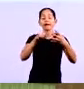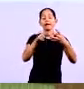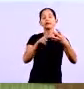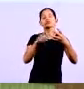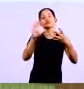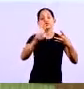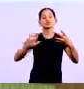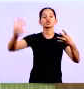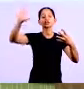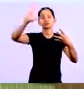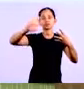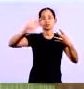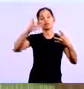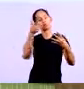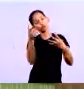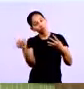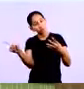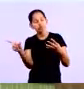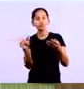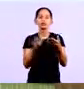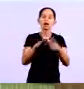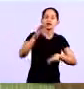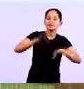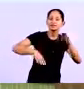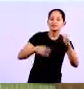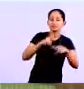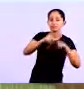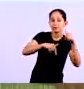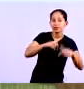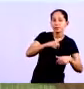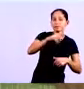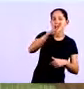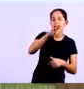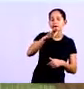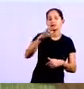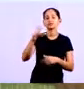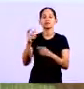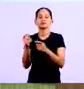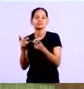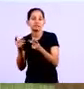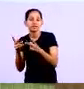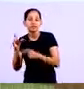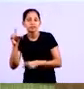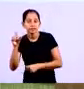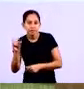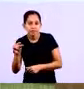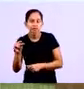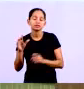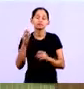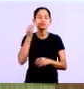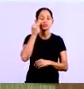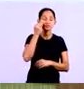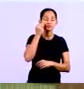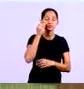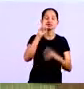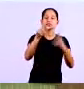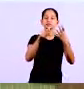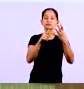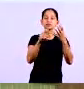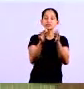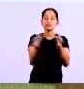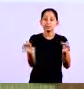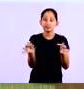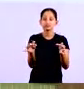depende da atividade, serviço paga-se mais, comércio paga-se menos e assim vai. Simples nacional, mesma